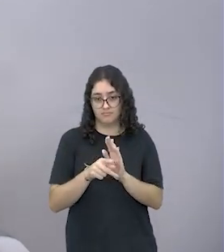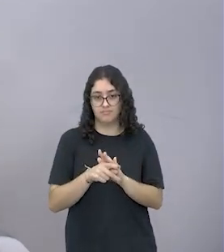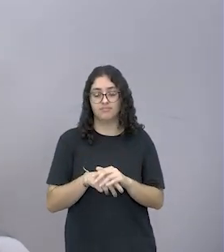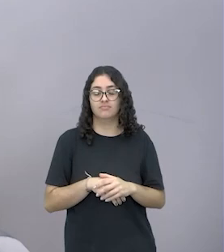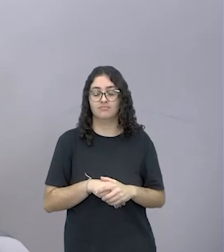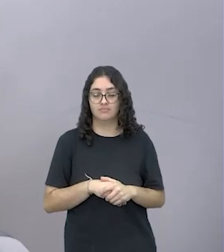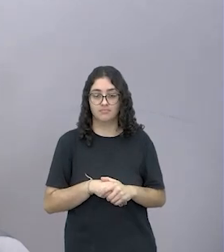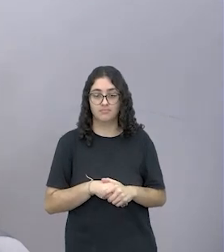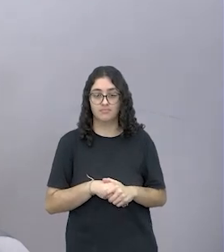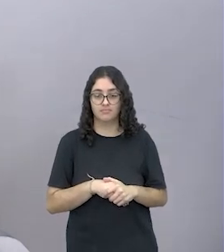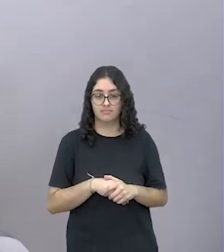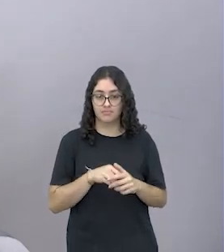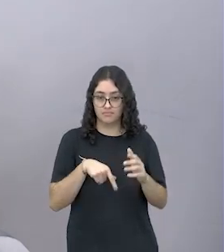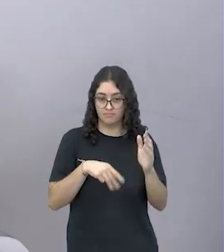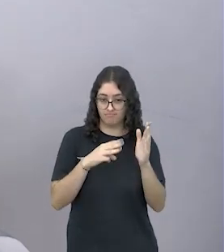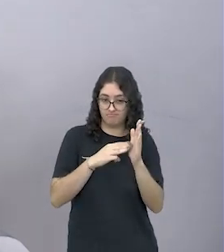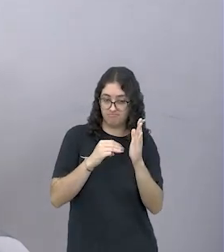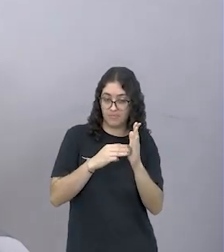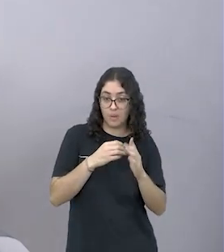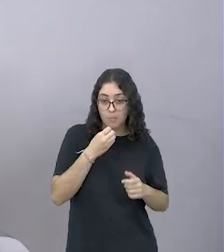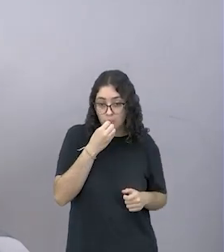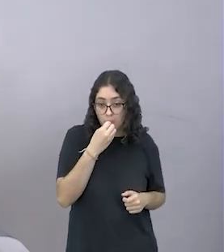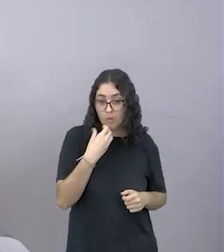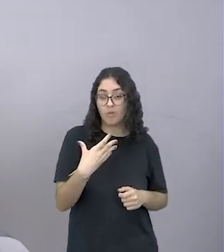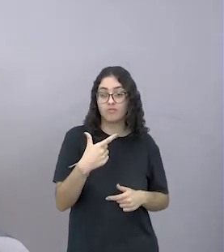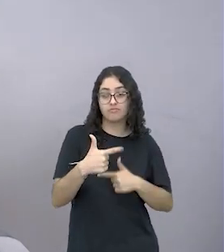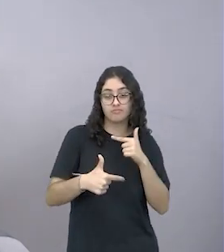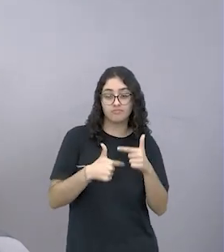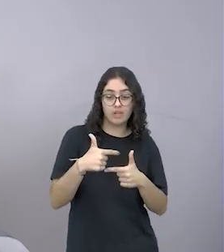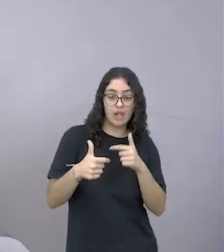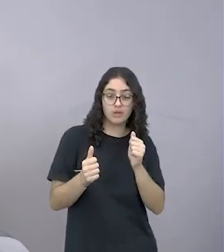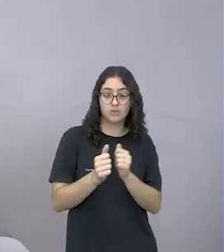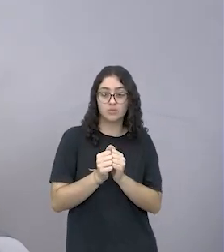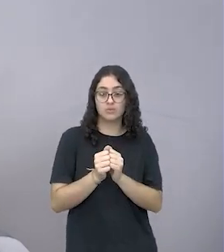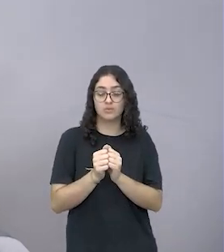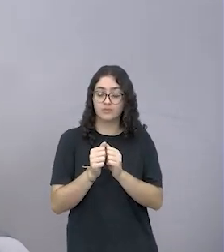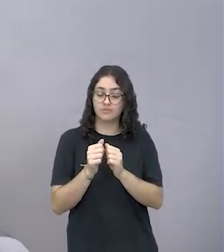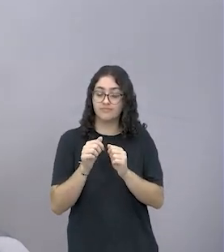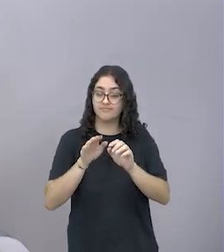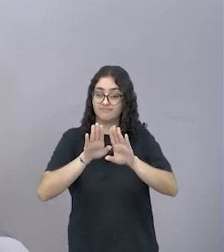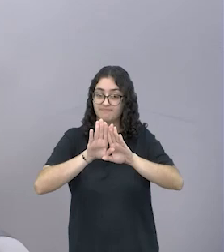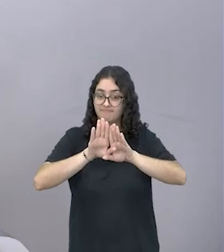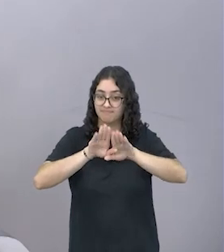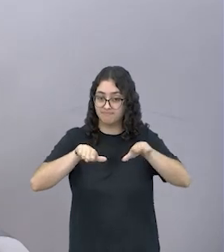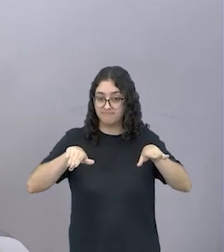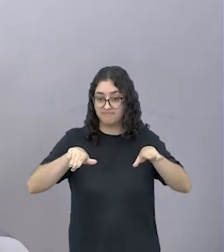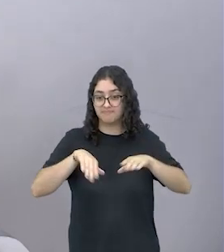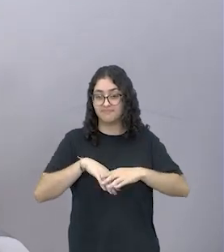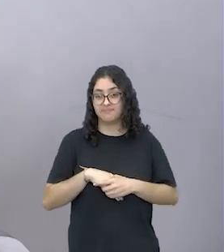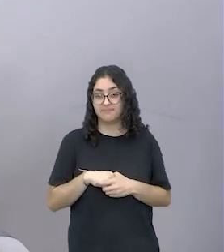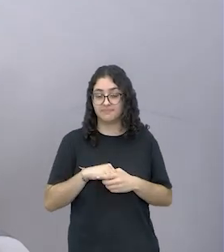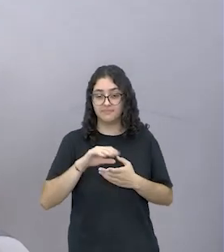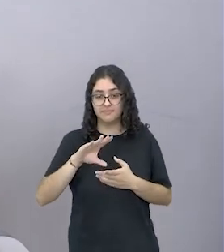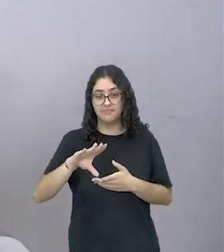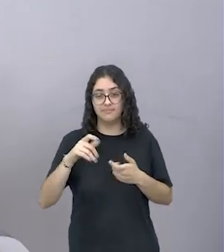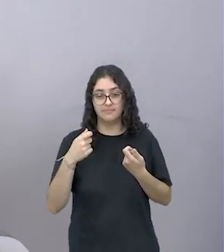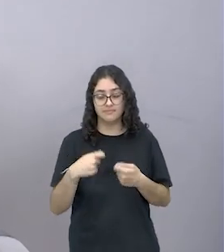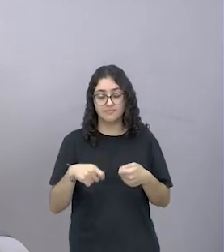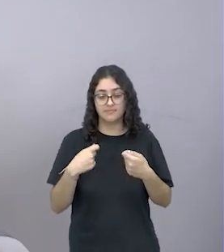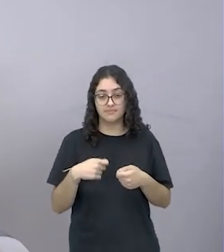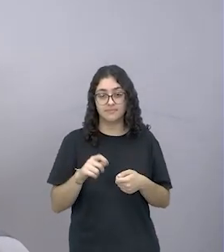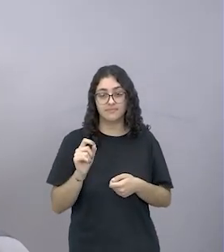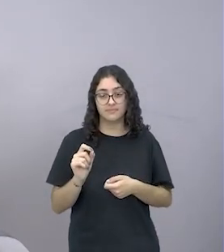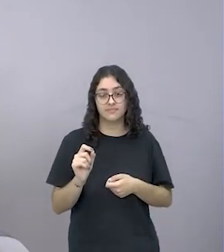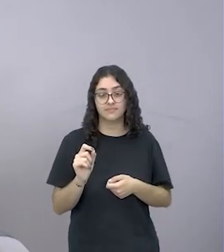É uma metodologia legal para a gente poder trabalhar junto com os estudantes. Mas tem que ter um pouco